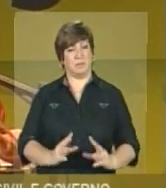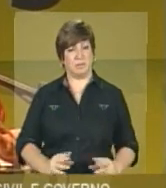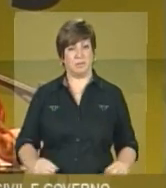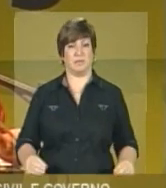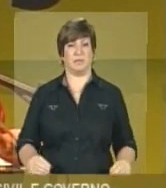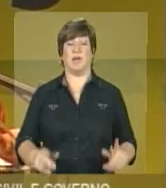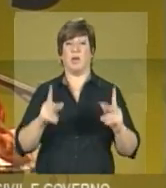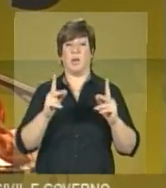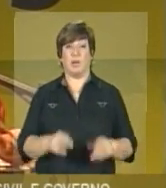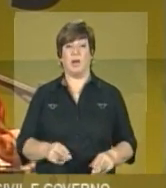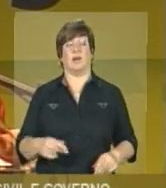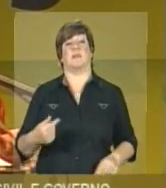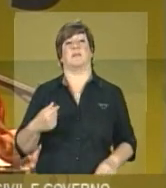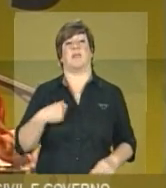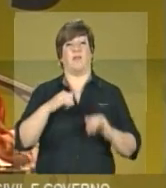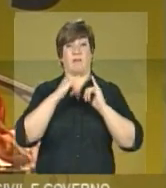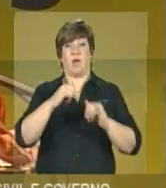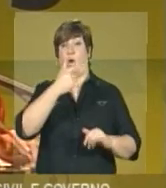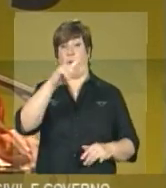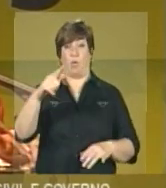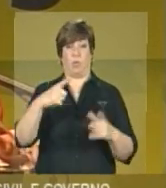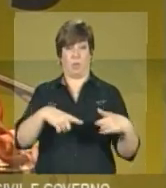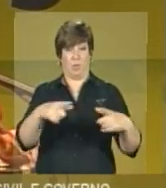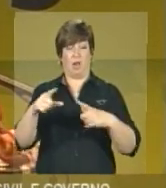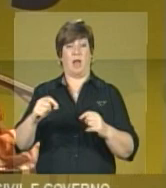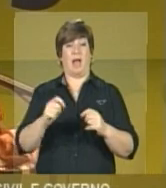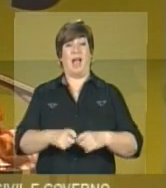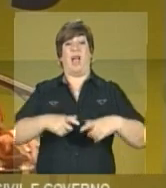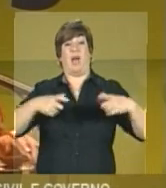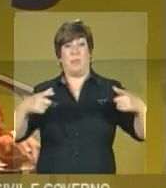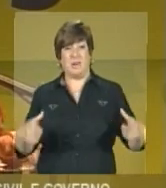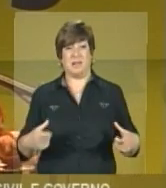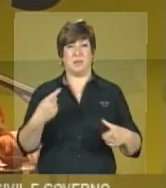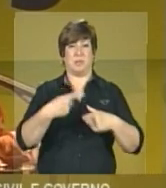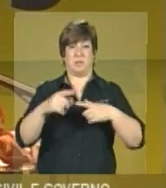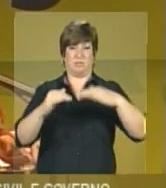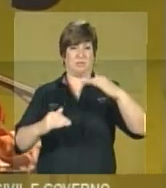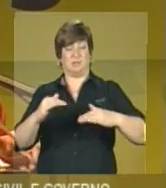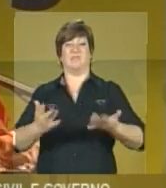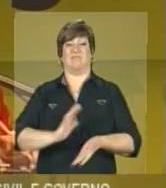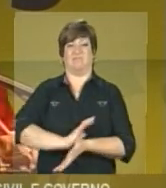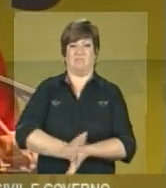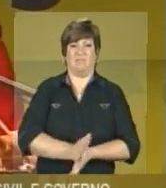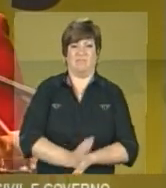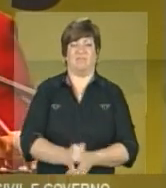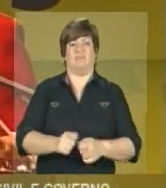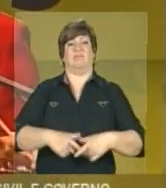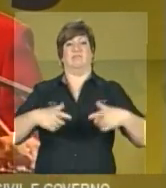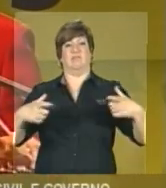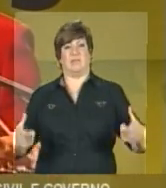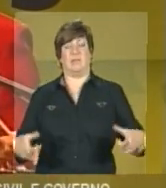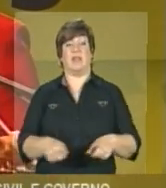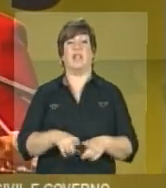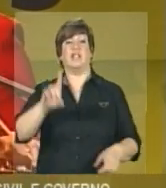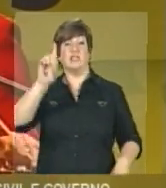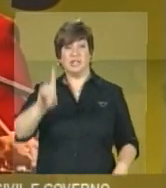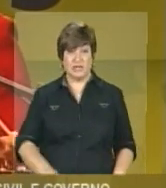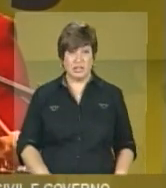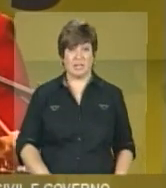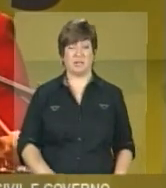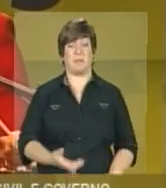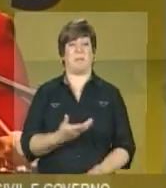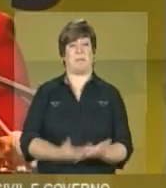outras regiões, aumenta a desigualdade, aumenta a exclusão e direitos